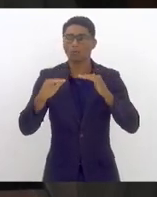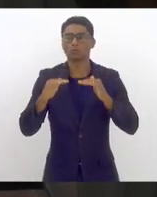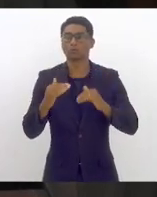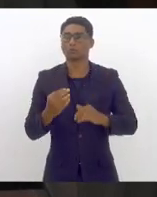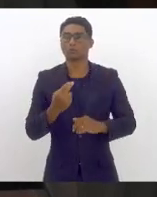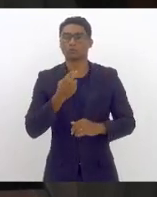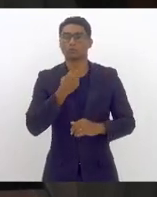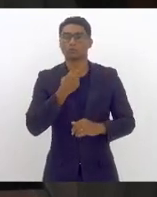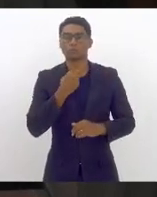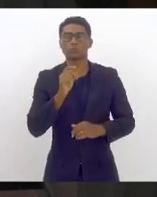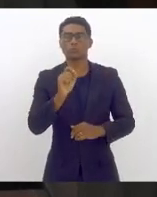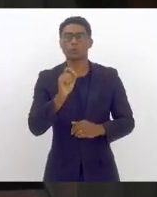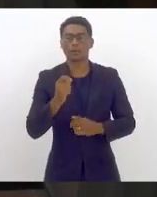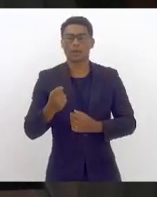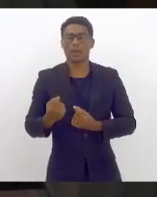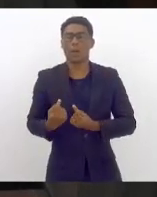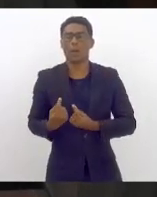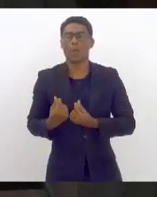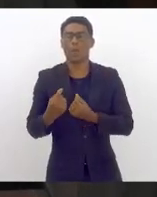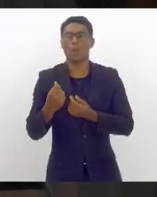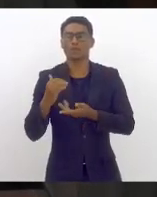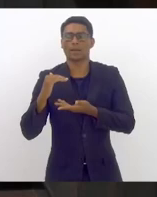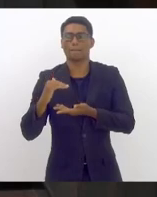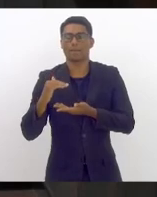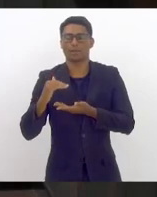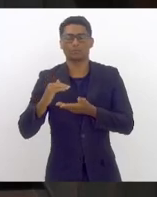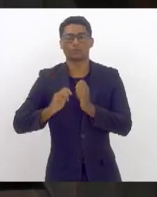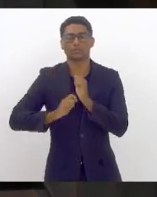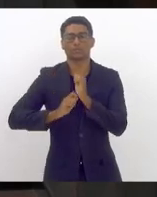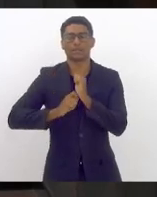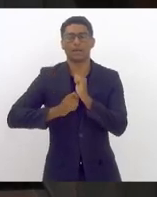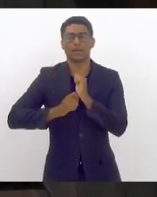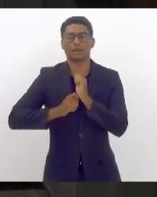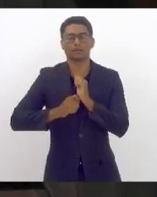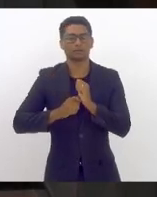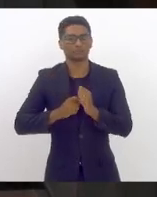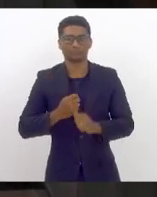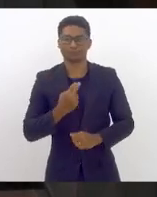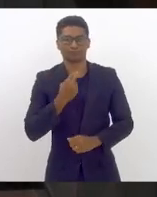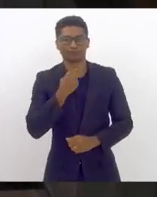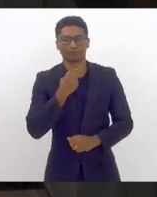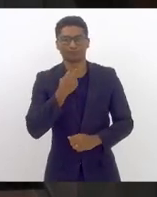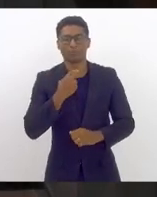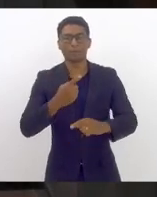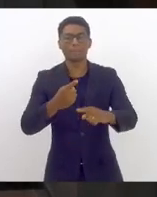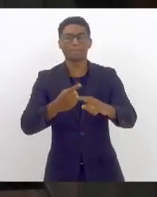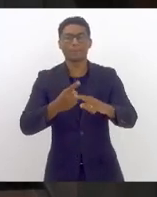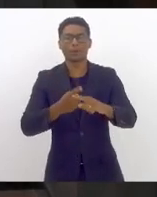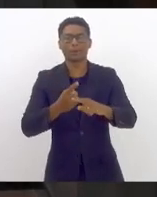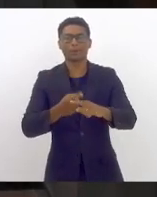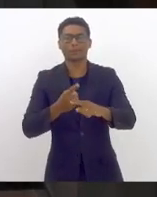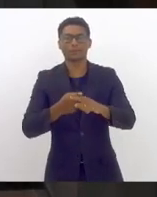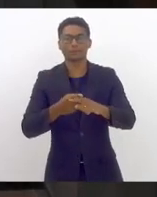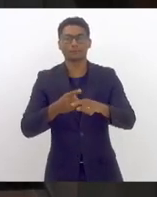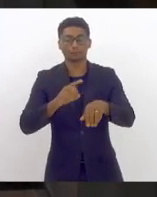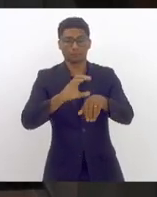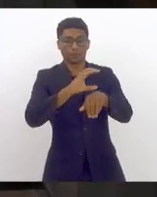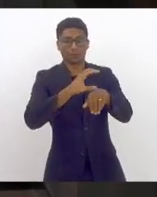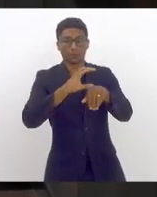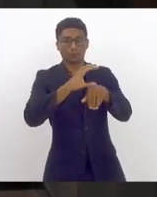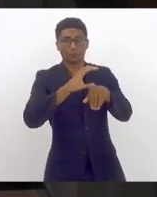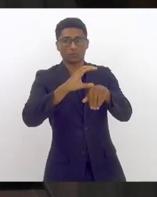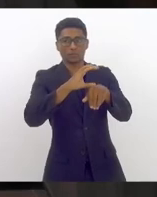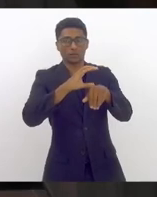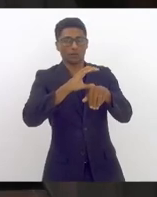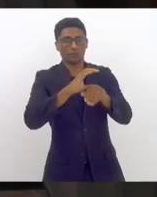orçamento secreto. Porque tisna o princípio fundamental da Constituição,